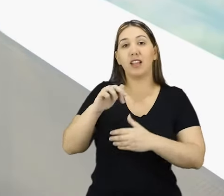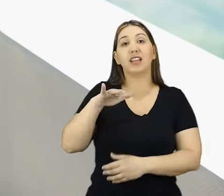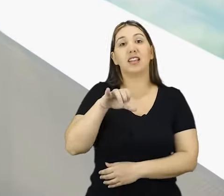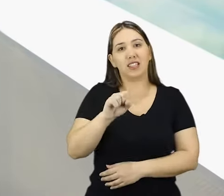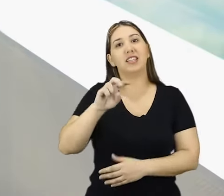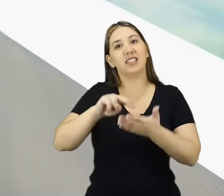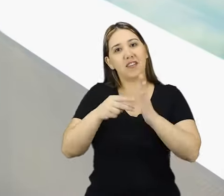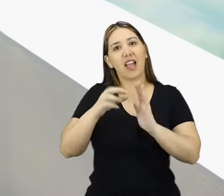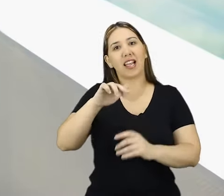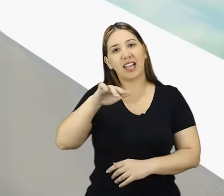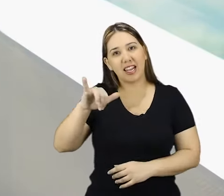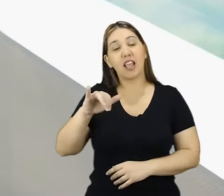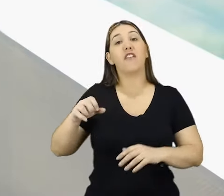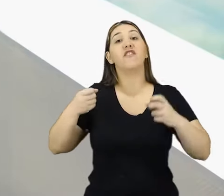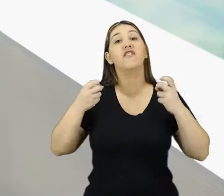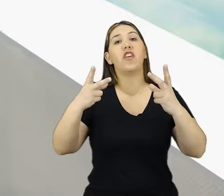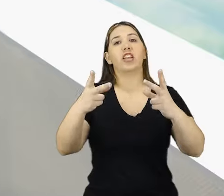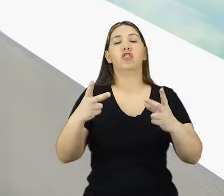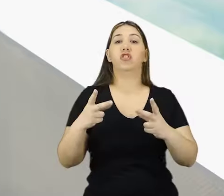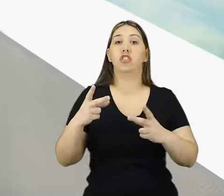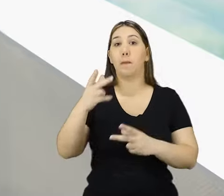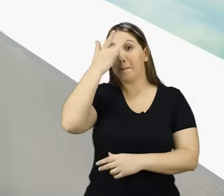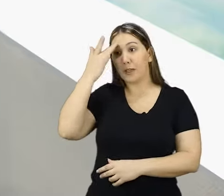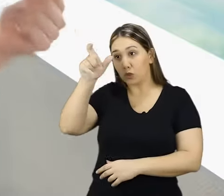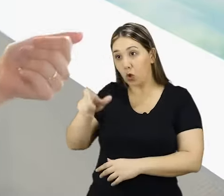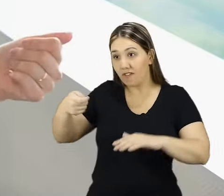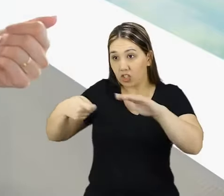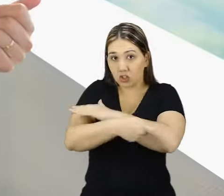e vende o CRI no mercado. Com o dinheiro que o investidor paga,